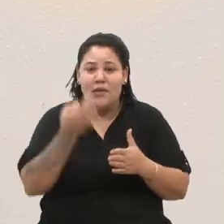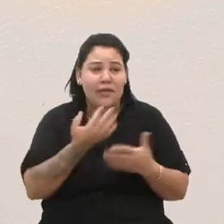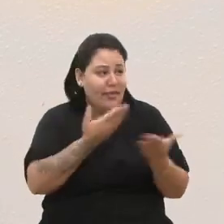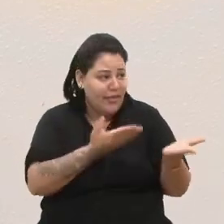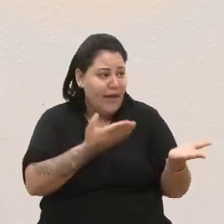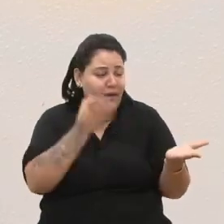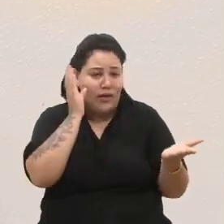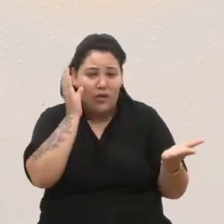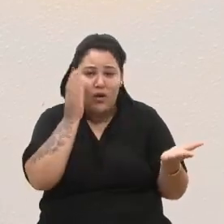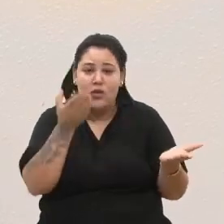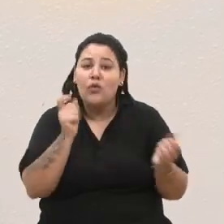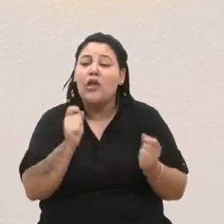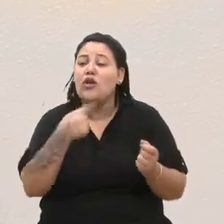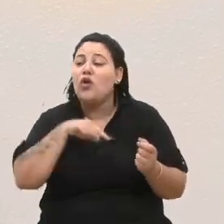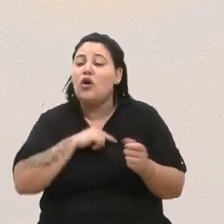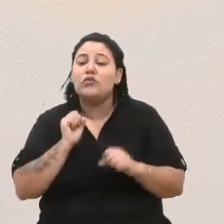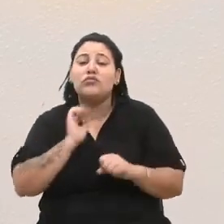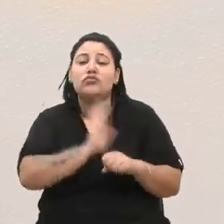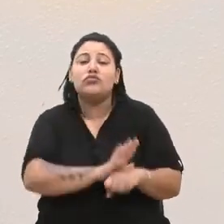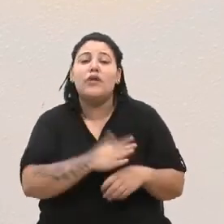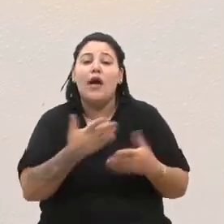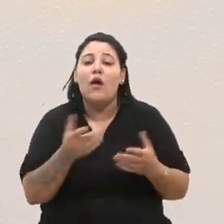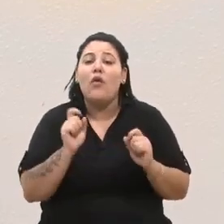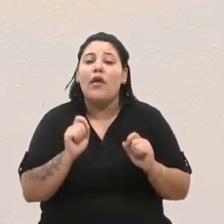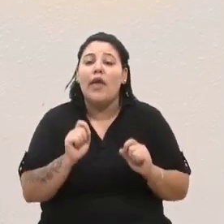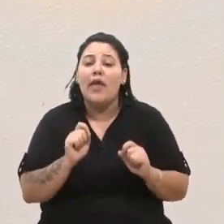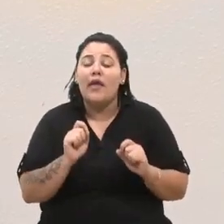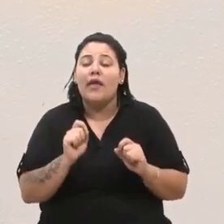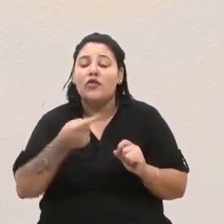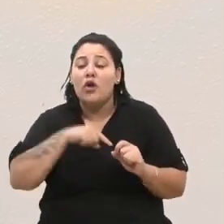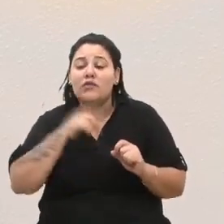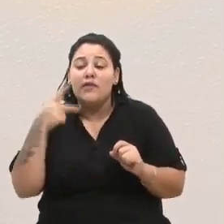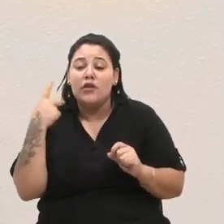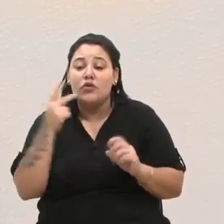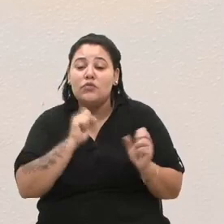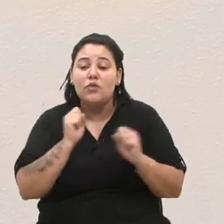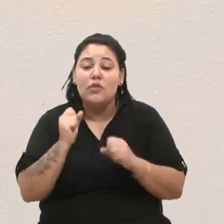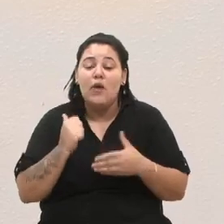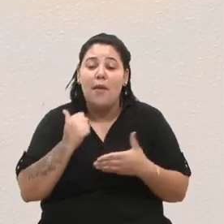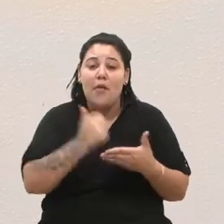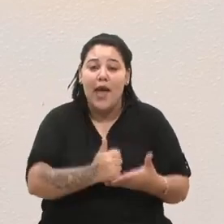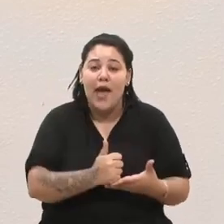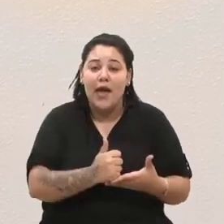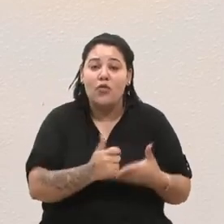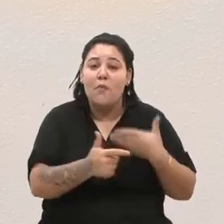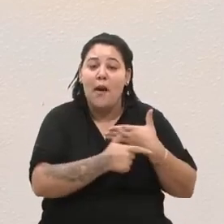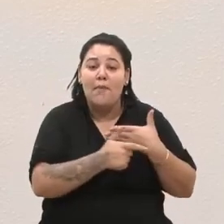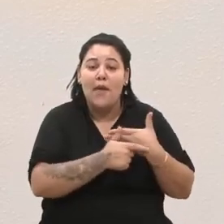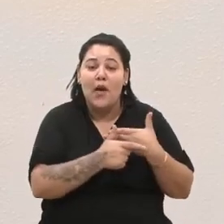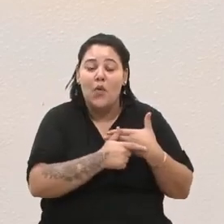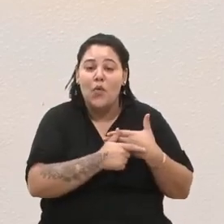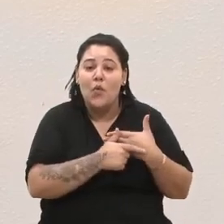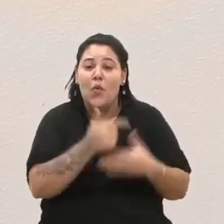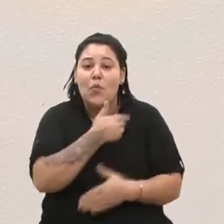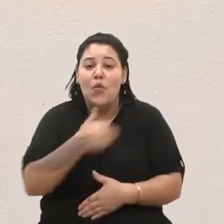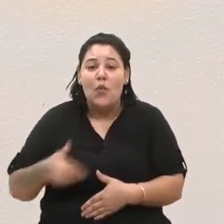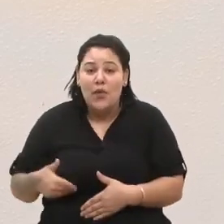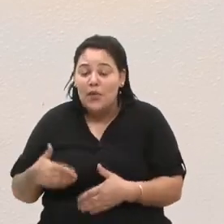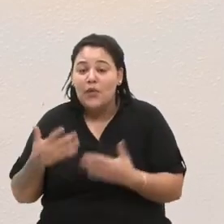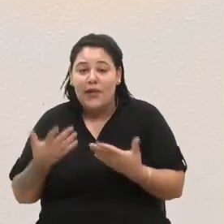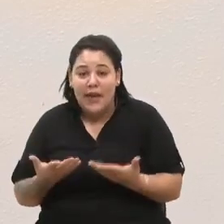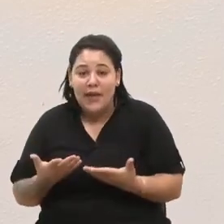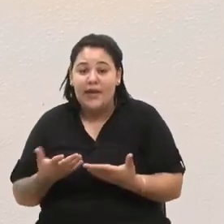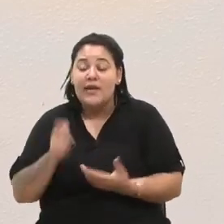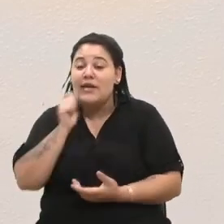que a gente pode ajudar, no que a gente pode ser útil, enquanto poder público, para poder que as